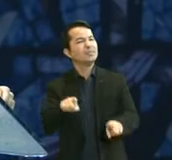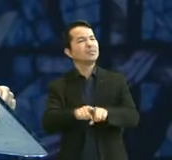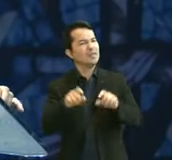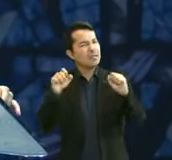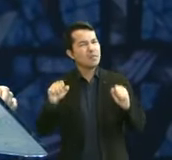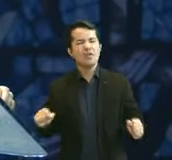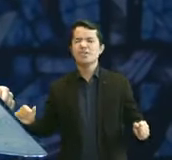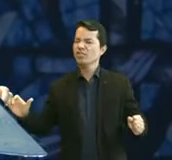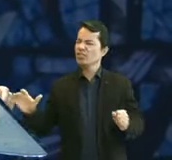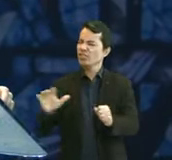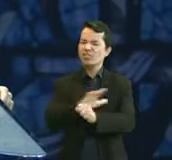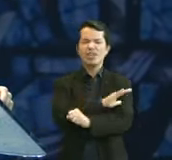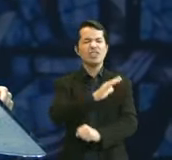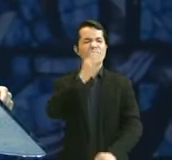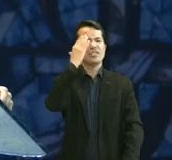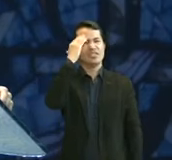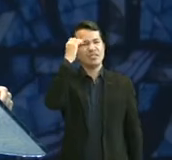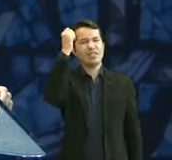Senhor.